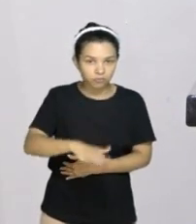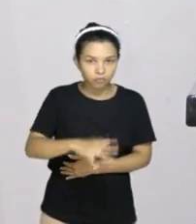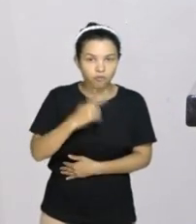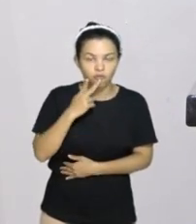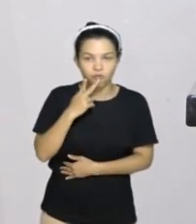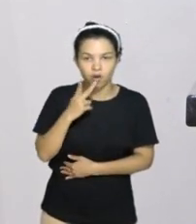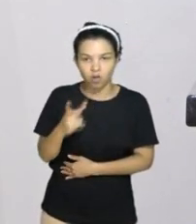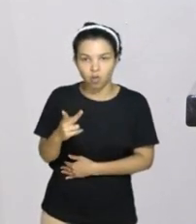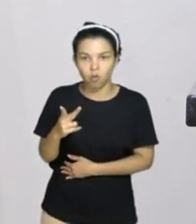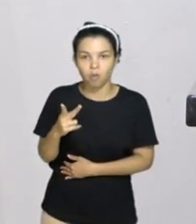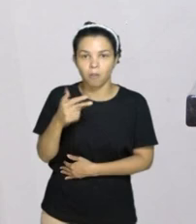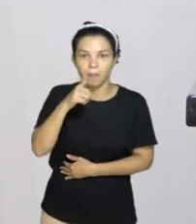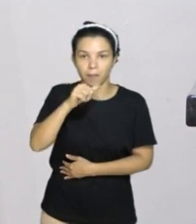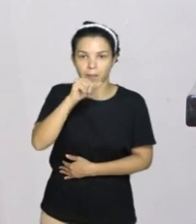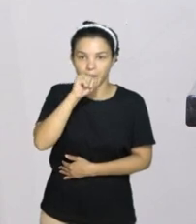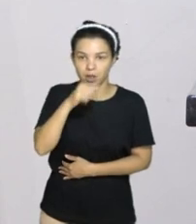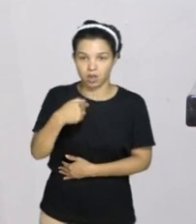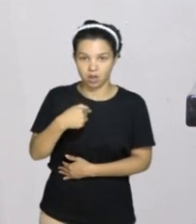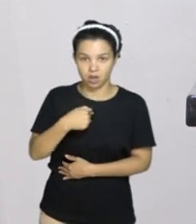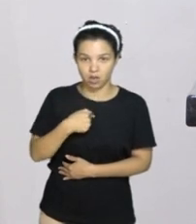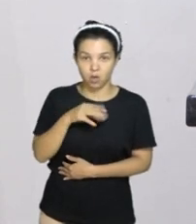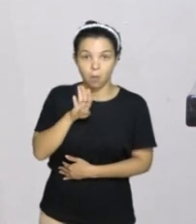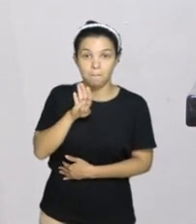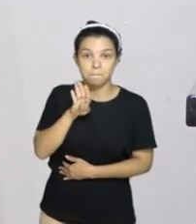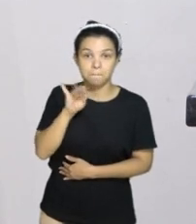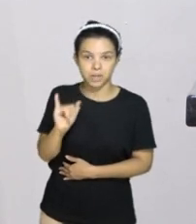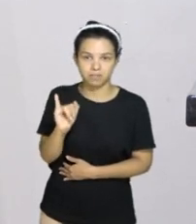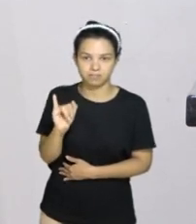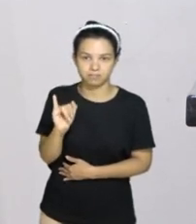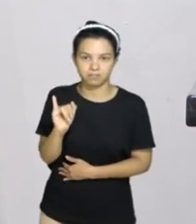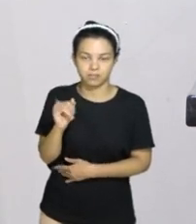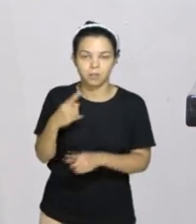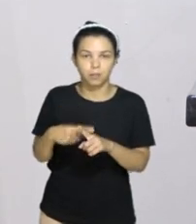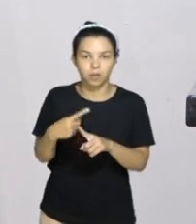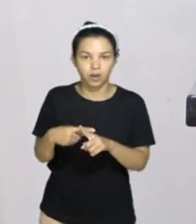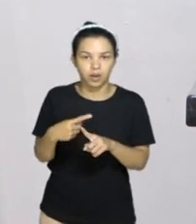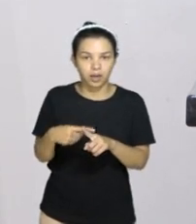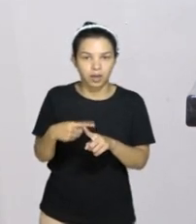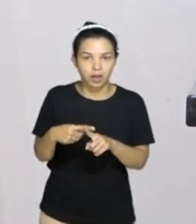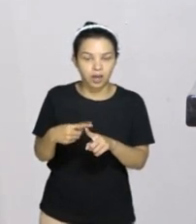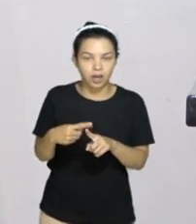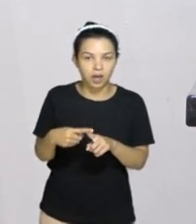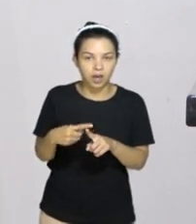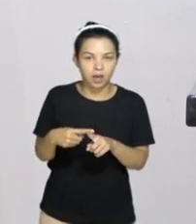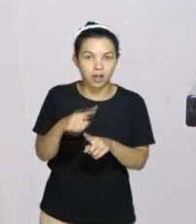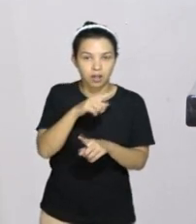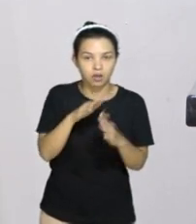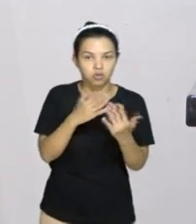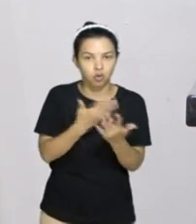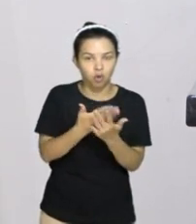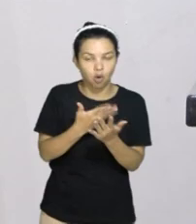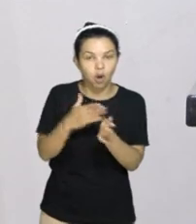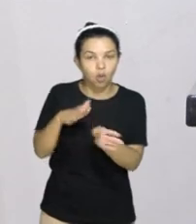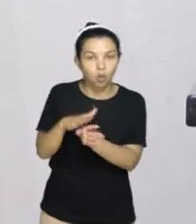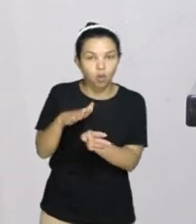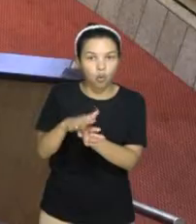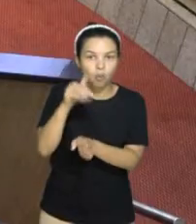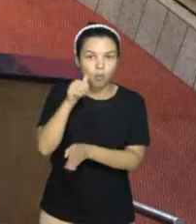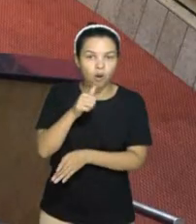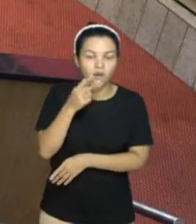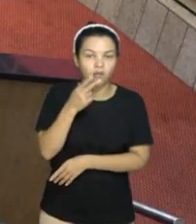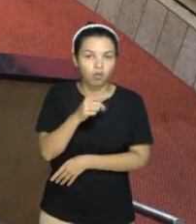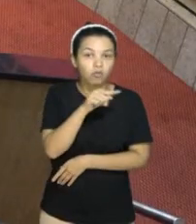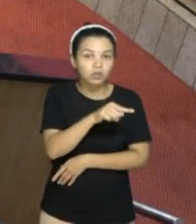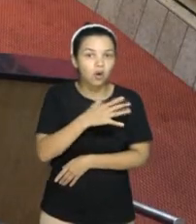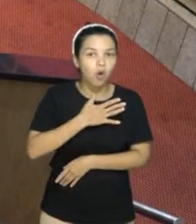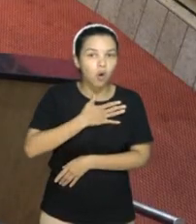sou porque porque minha professora porque a orientadora perguntou a orientadora perguntou se eu gosto de menino ou de menina